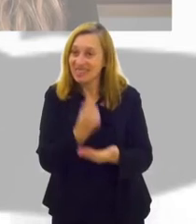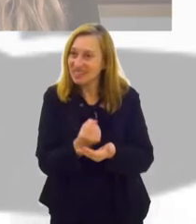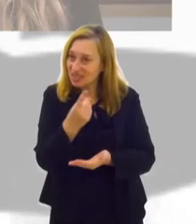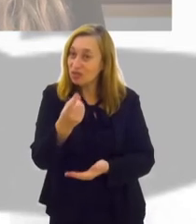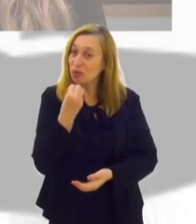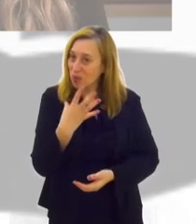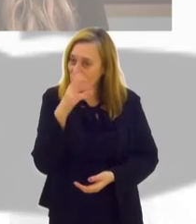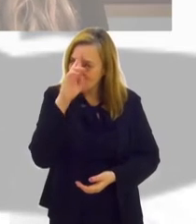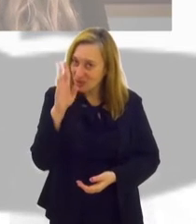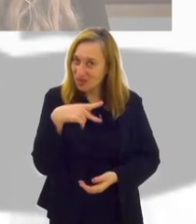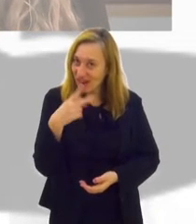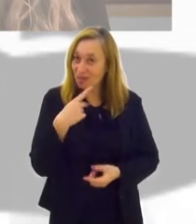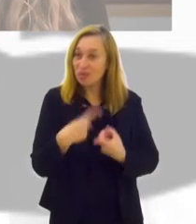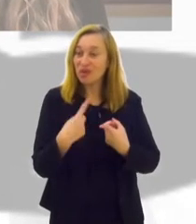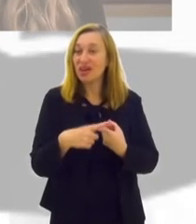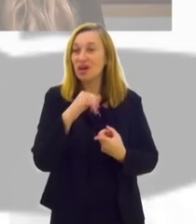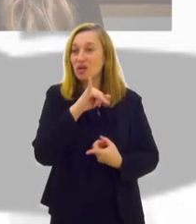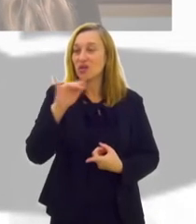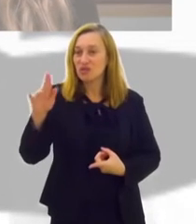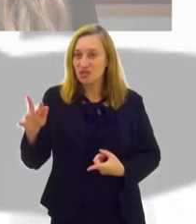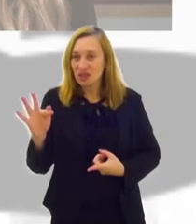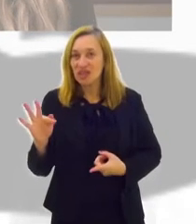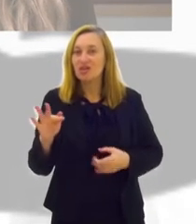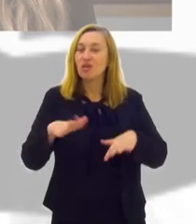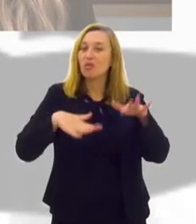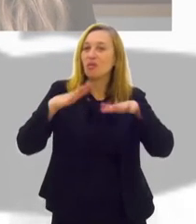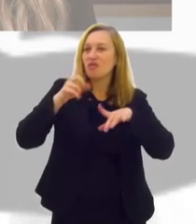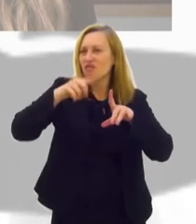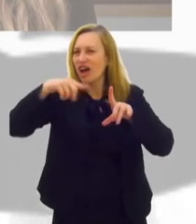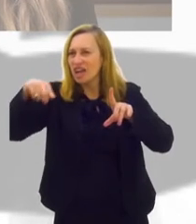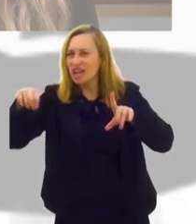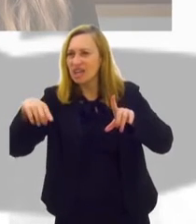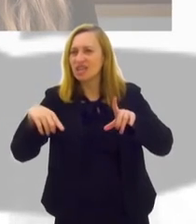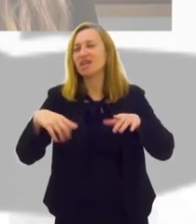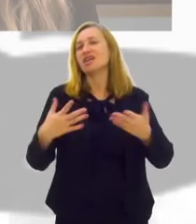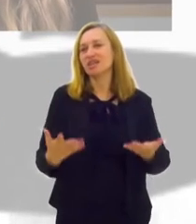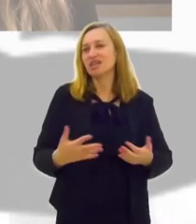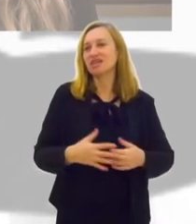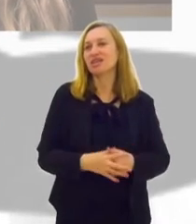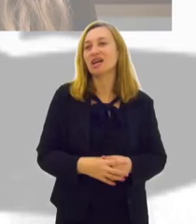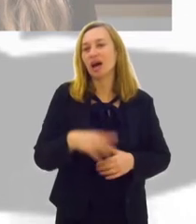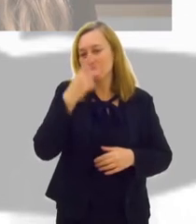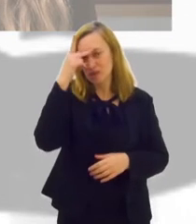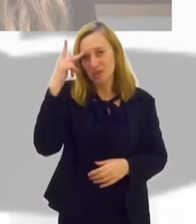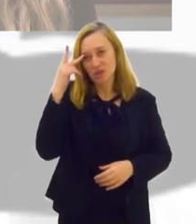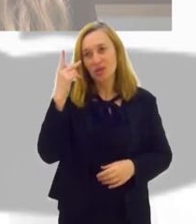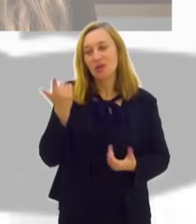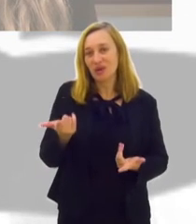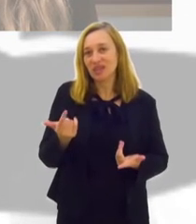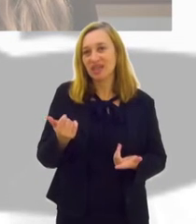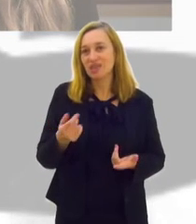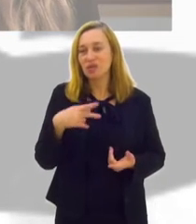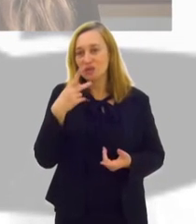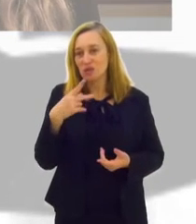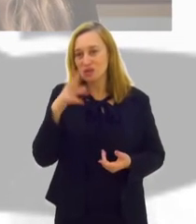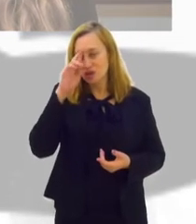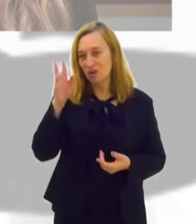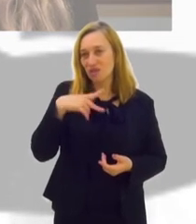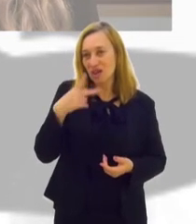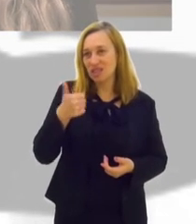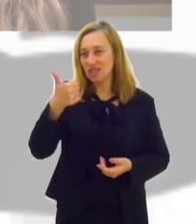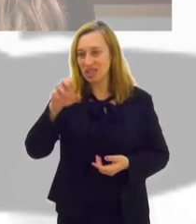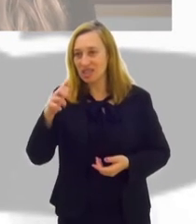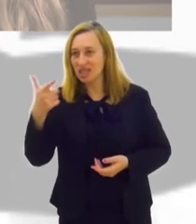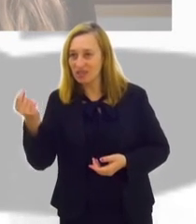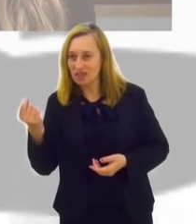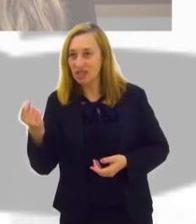fica o registro. né? Foi até bom o senhor dizer isso, porque a UFIR, como ela varia com muita frequência, a pessoa, o senhor dizendo o valor de